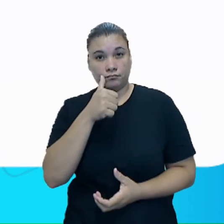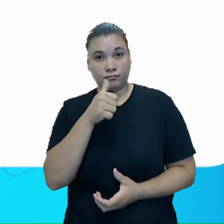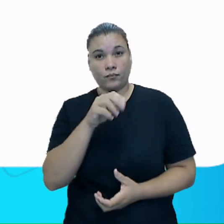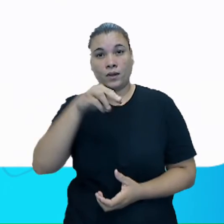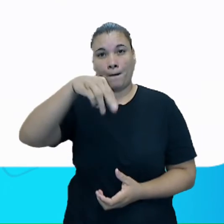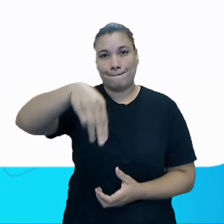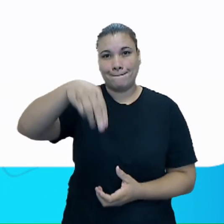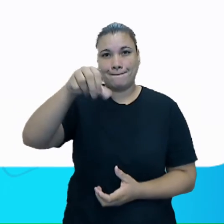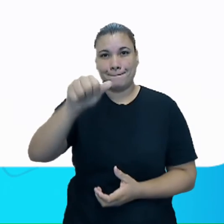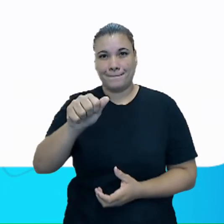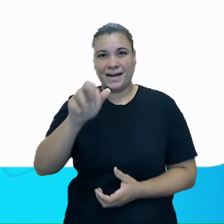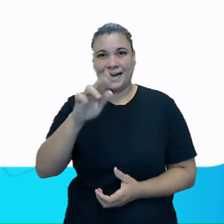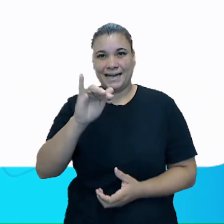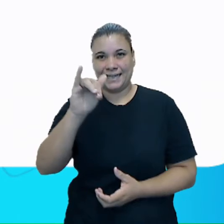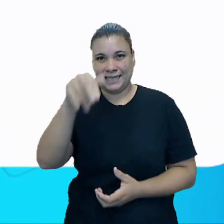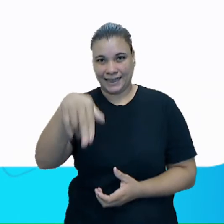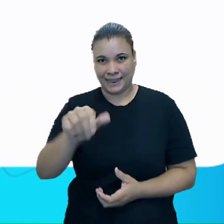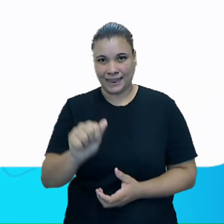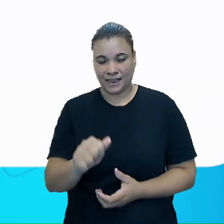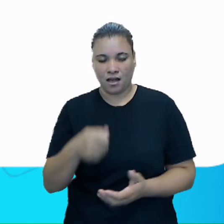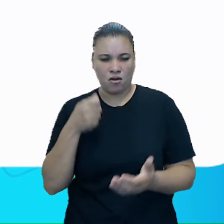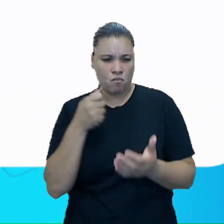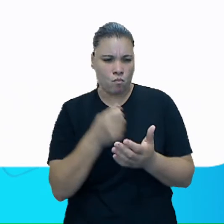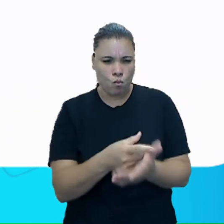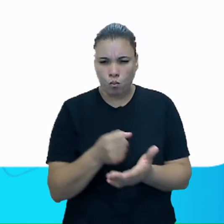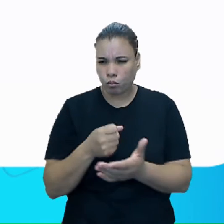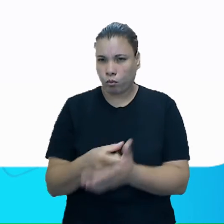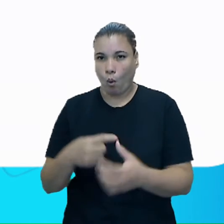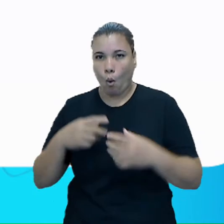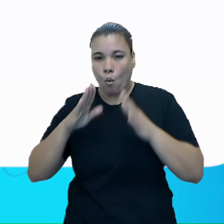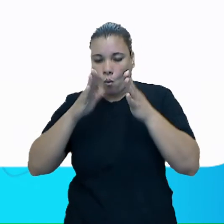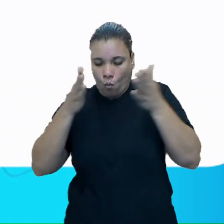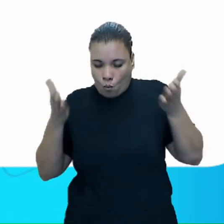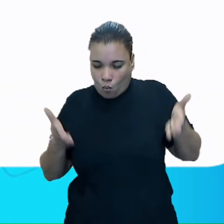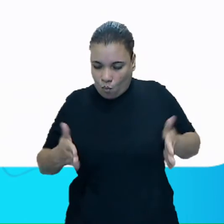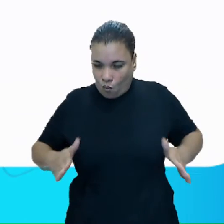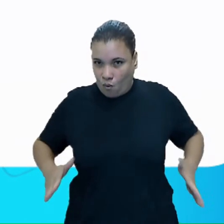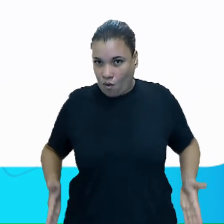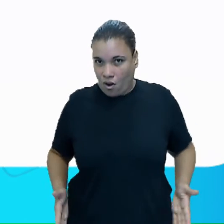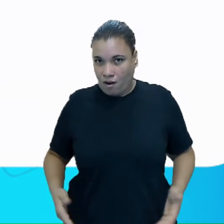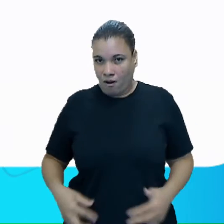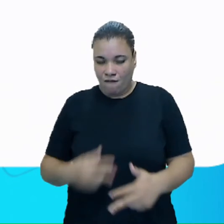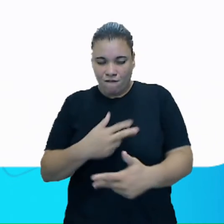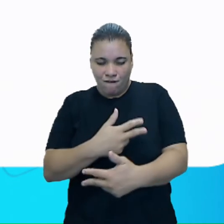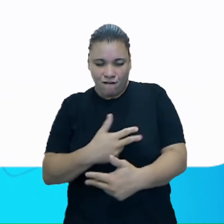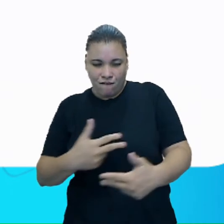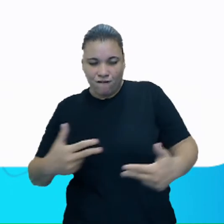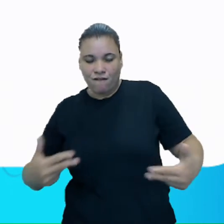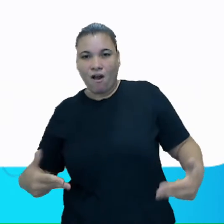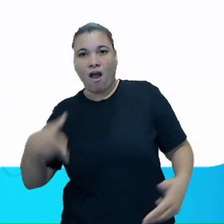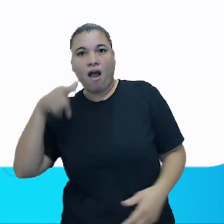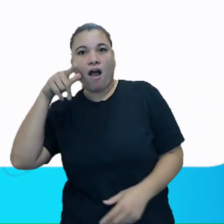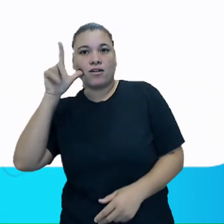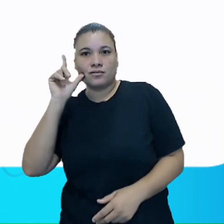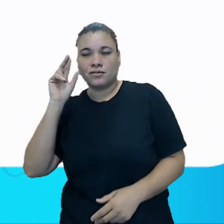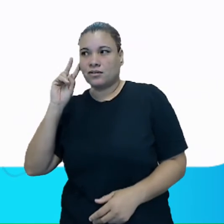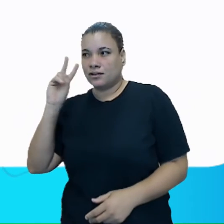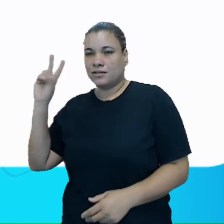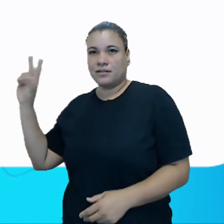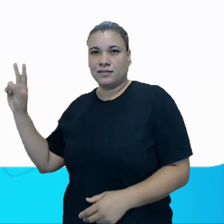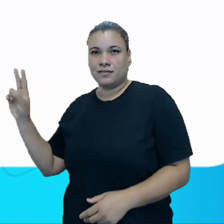muitos vestidos ontem. Vamos estabelecer e dividir. Marina,